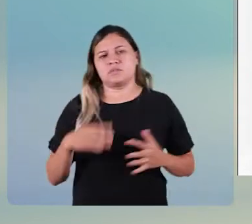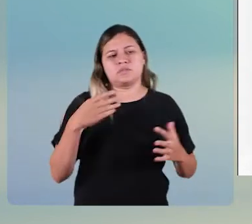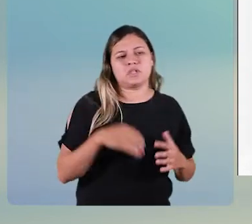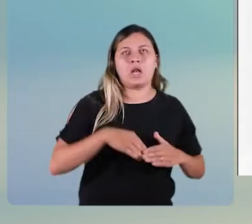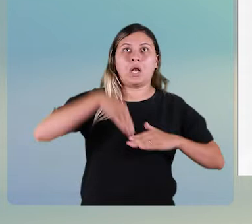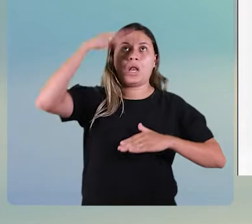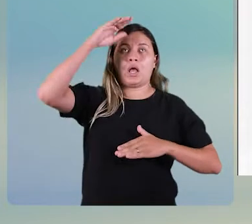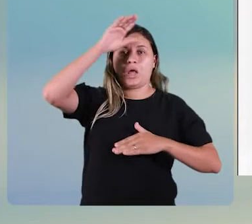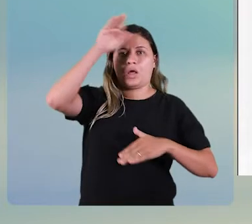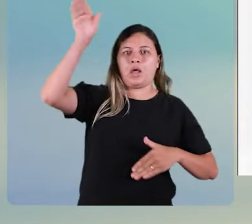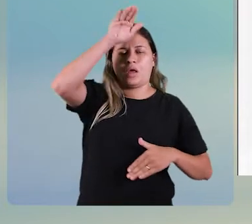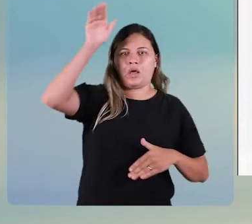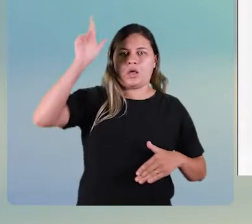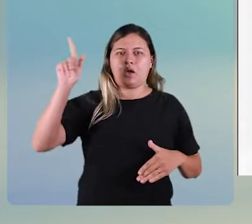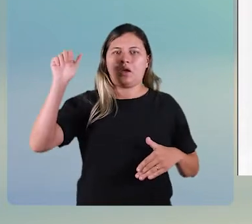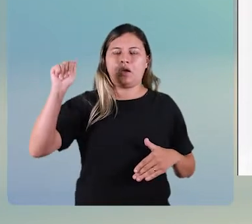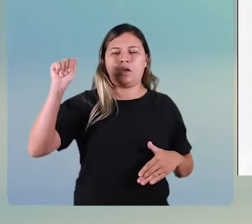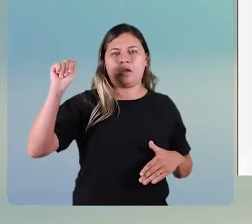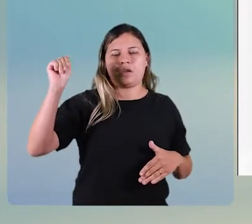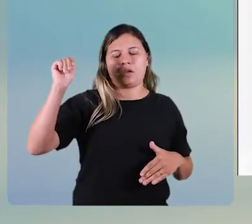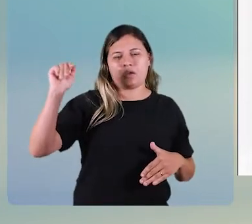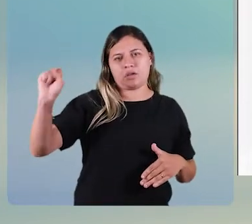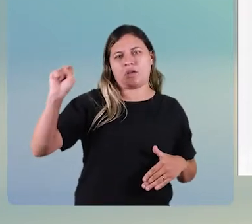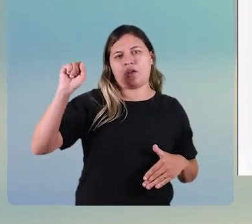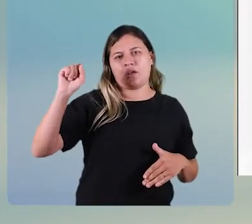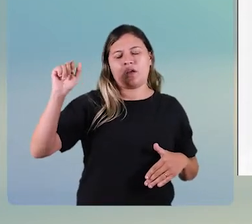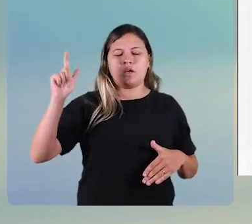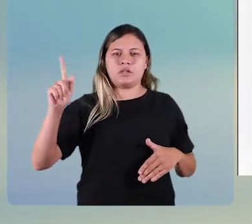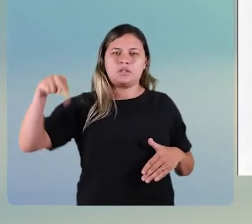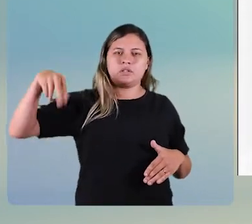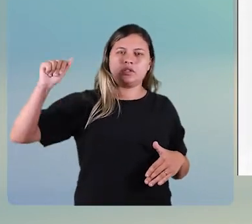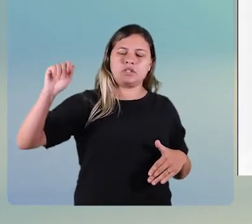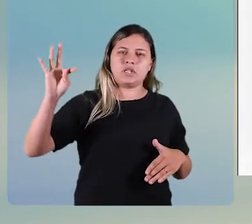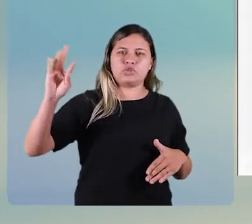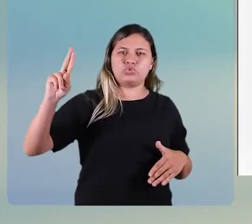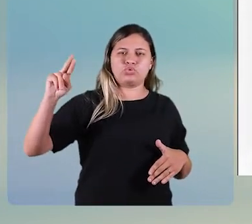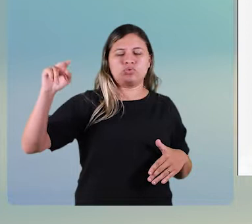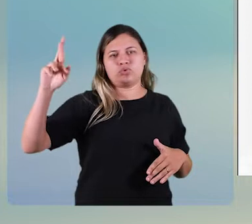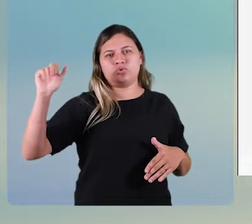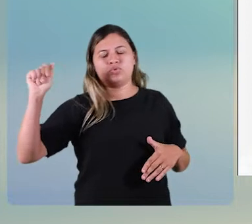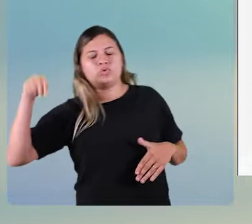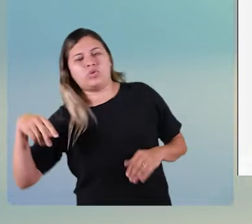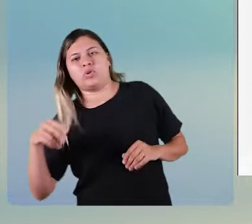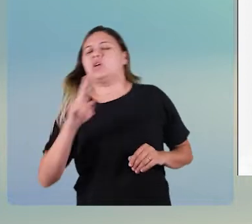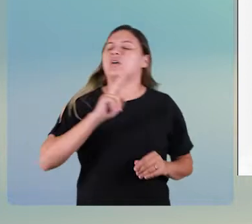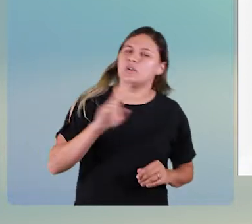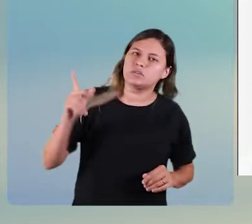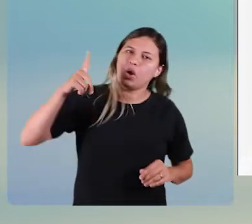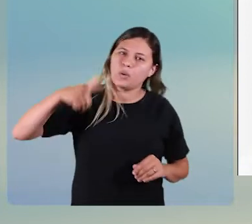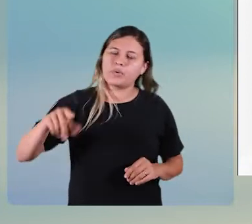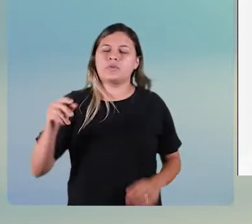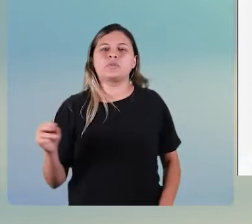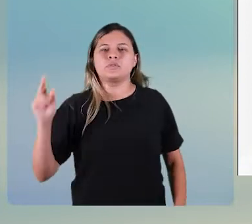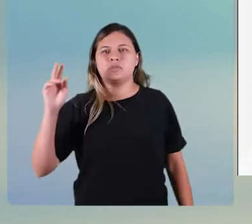cima, quem é que vai estar? O gás natural, né? As frações gasosas mais leves, gás natural, aí etano, propano,